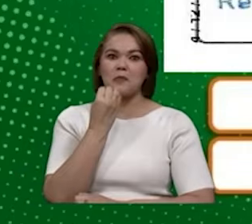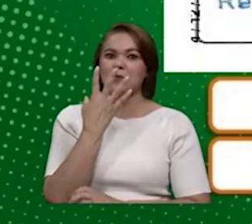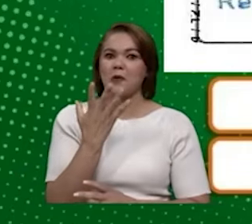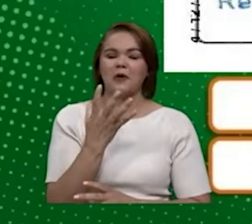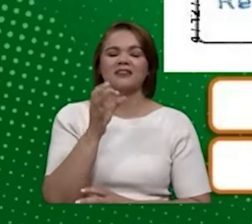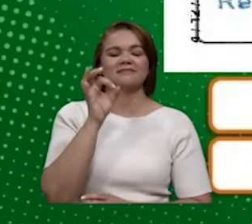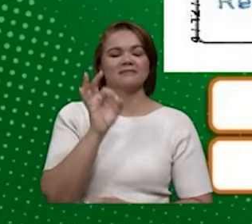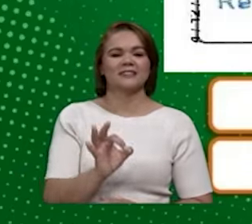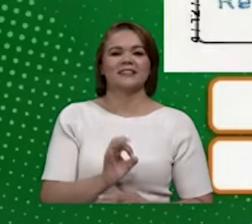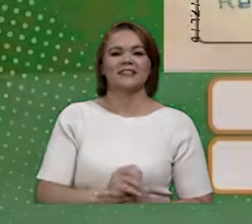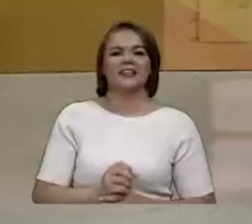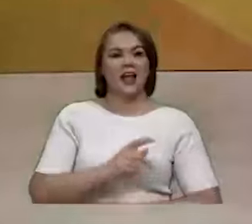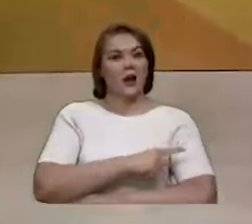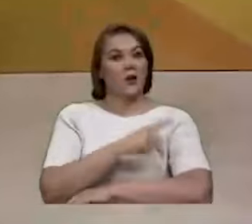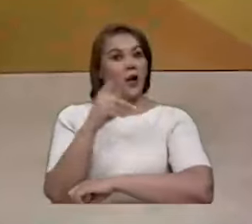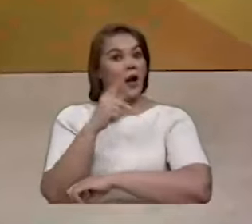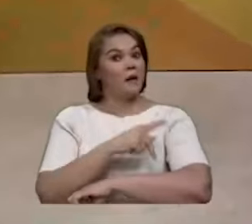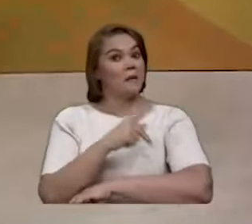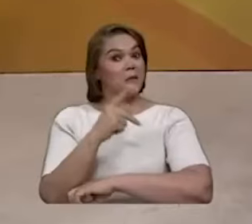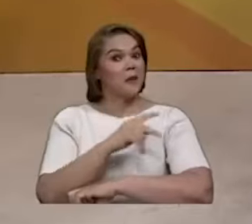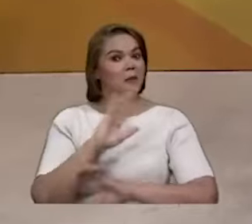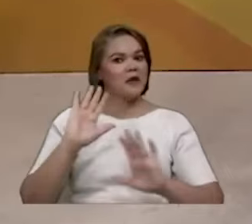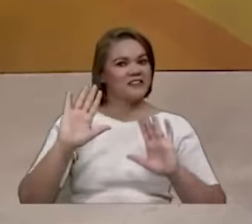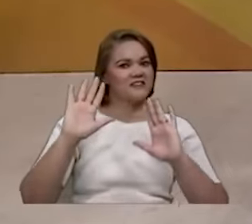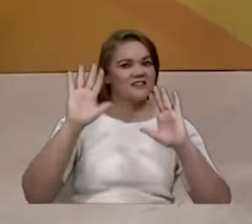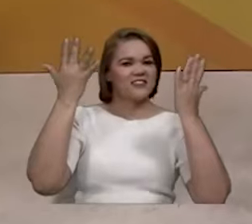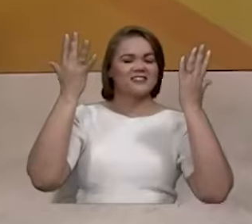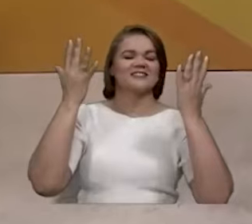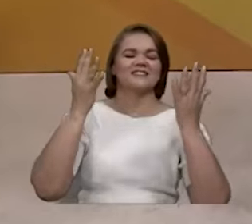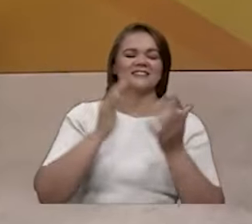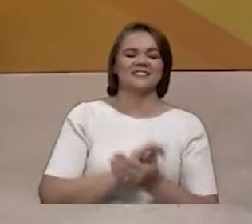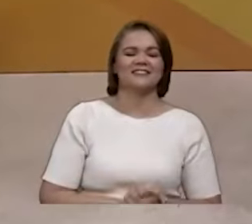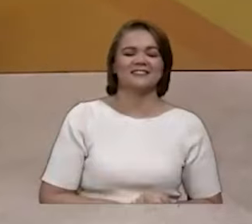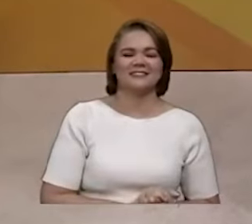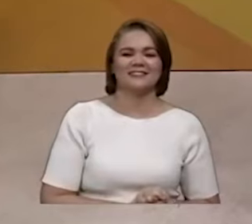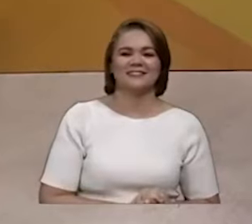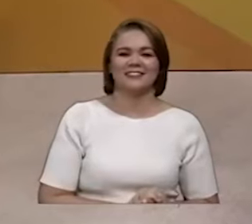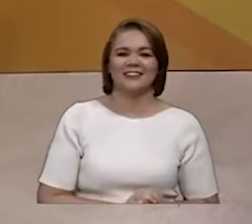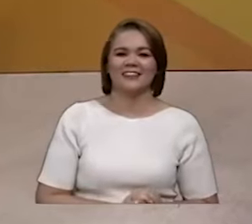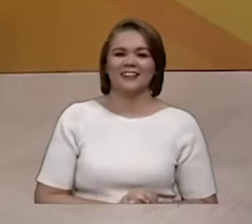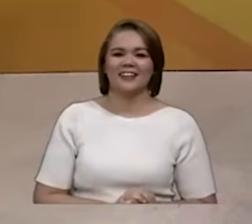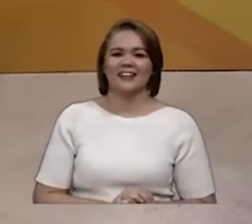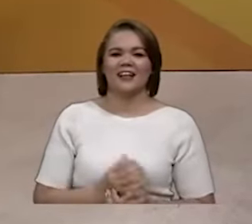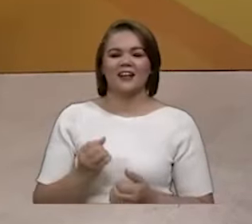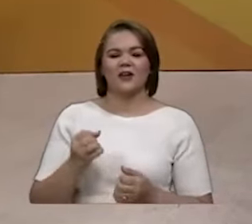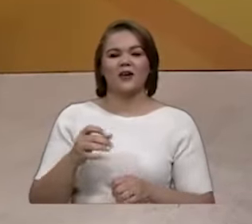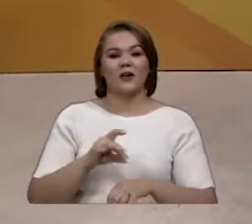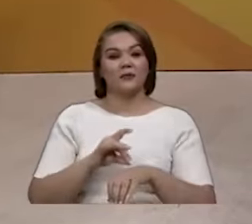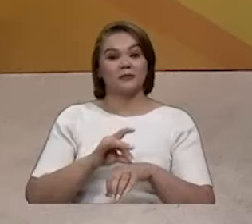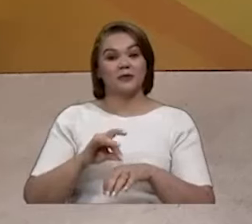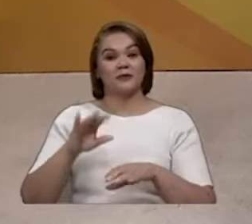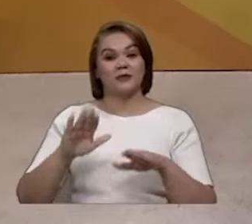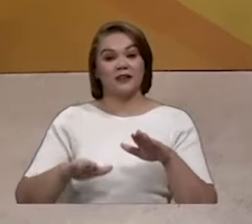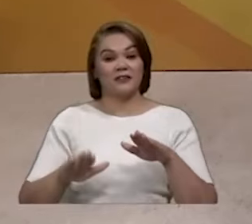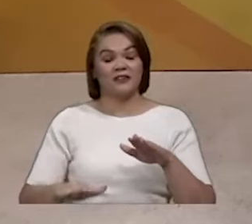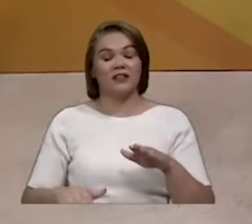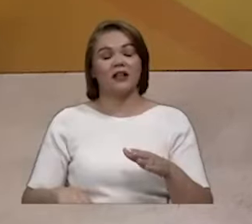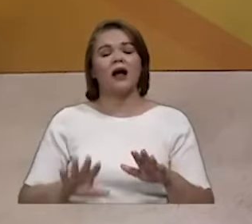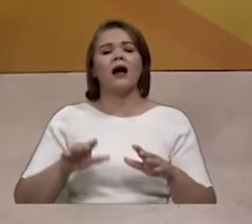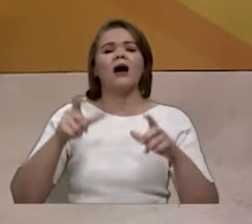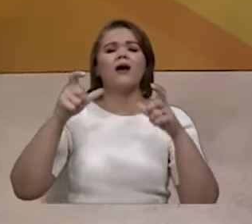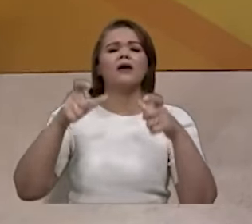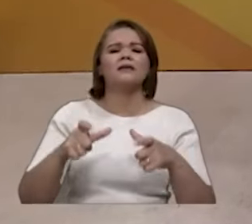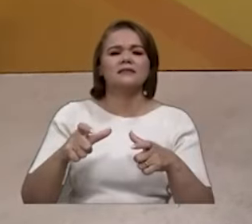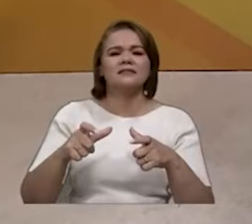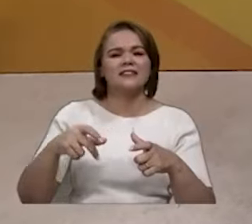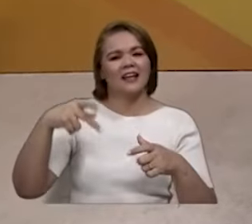Alô, Carmópolis, festa grande por aí, viu? Mas, ó, onde que é o Black Friday de verdade? Aqui no Caju Cap.